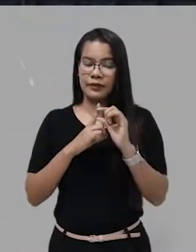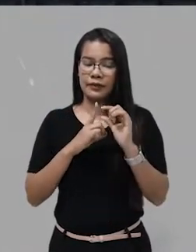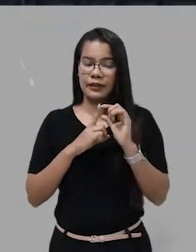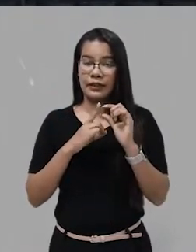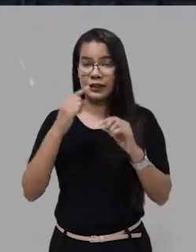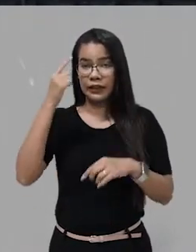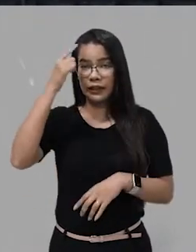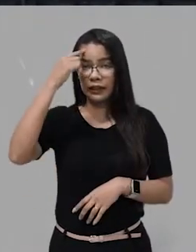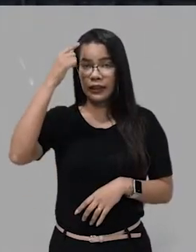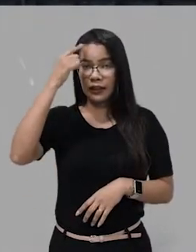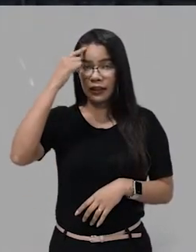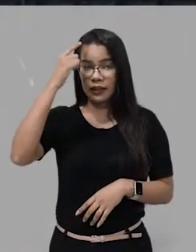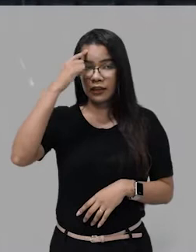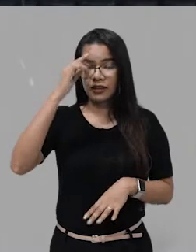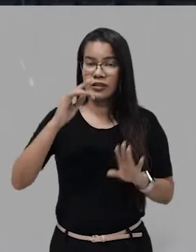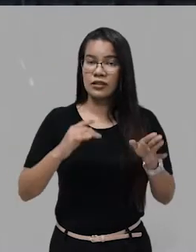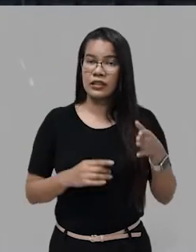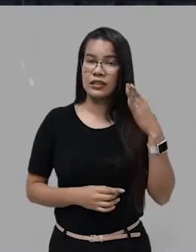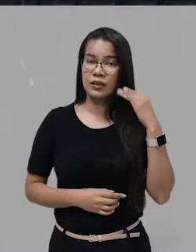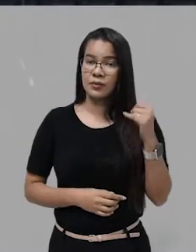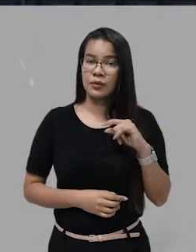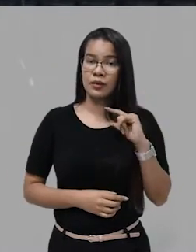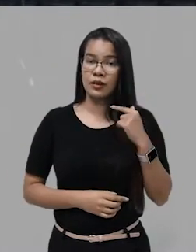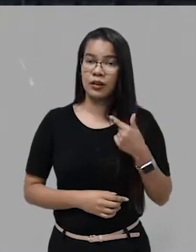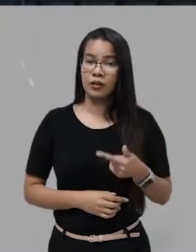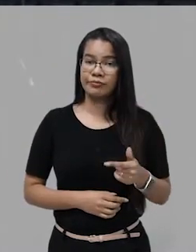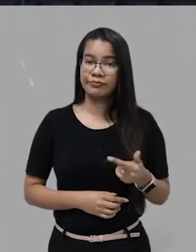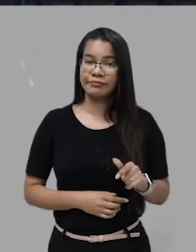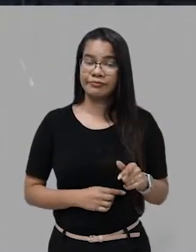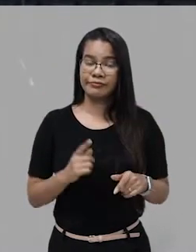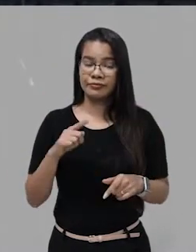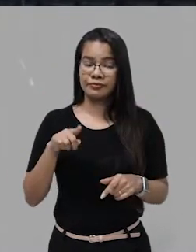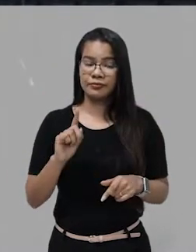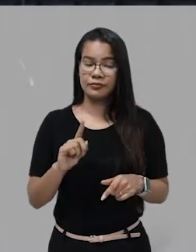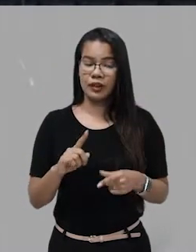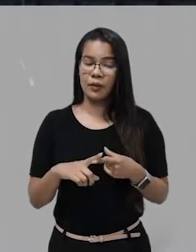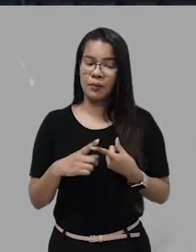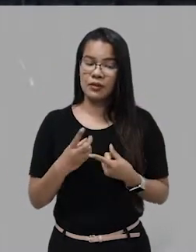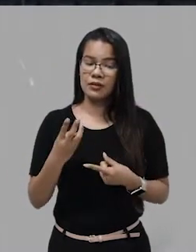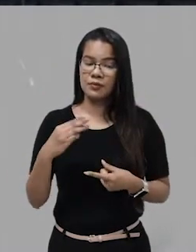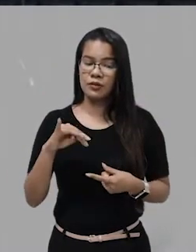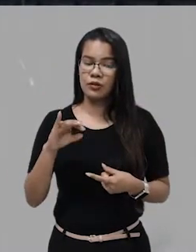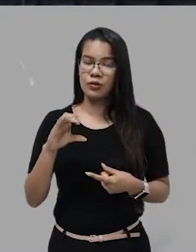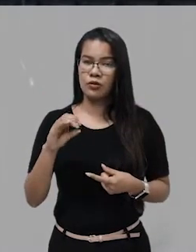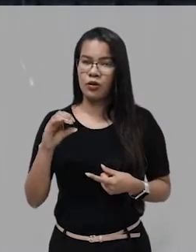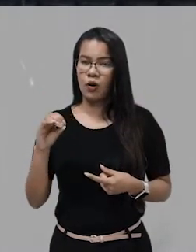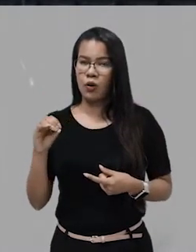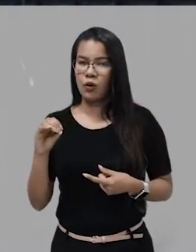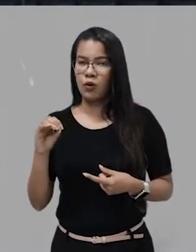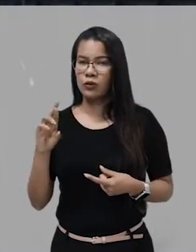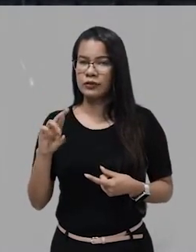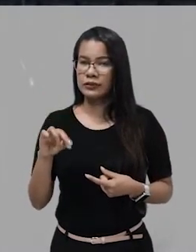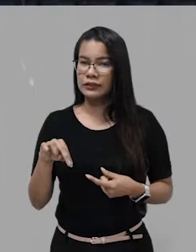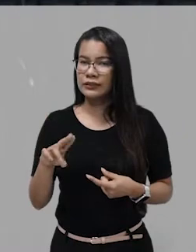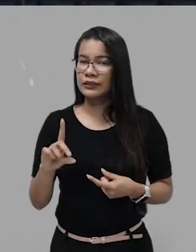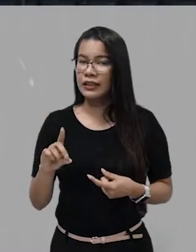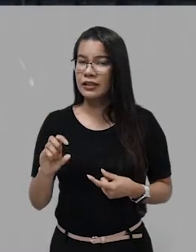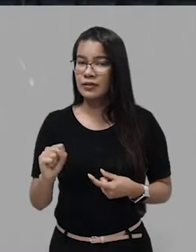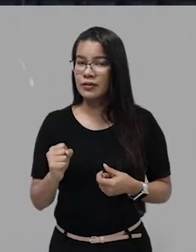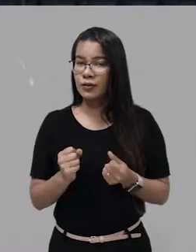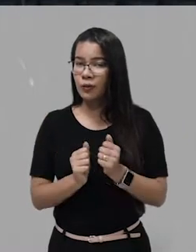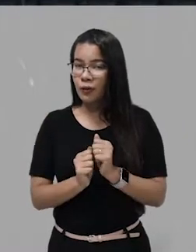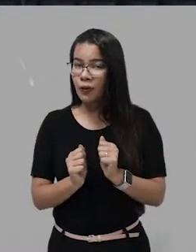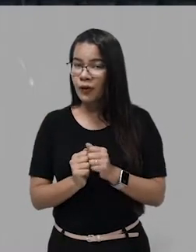mais acostumado que ela não tem acento, né? Diferente de outras. A gente não está muito acostumado com a palavra micro-ondas com o acento. Mas eu tenho certeza